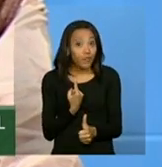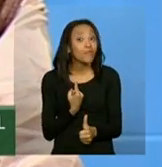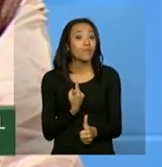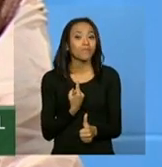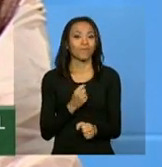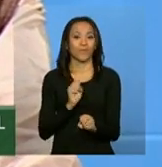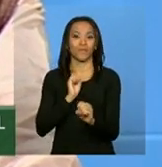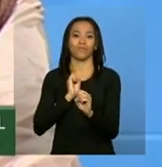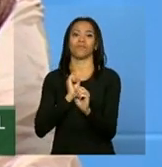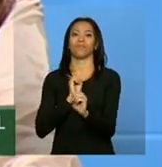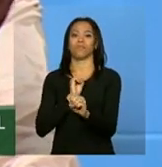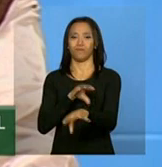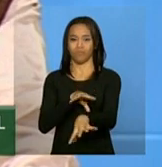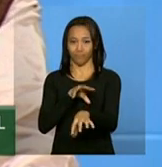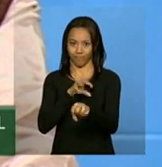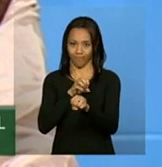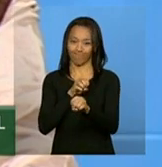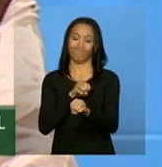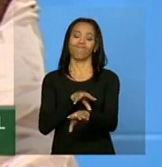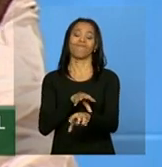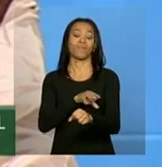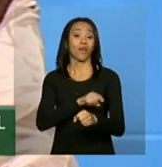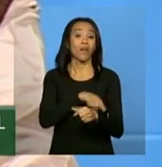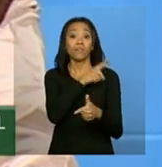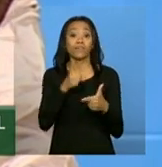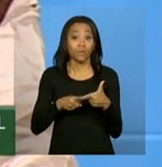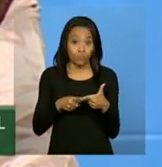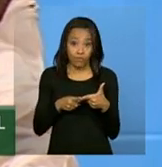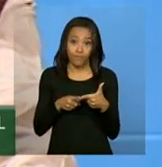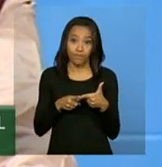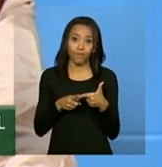educação. A segunda